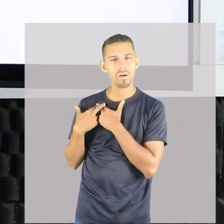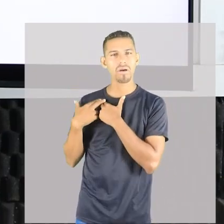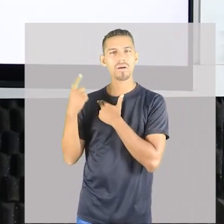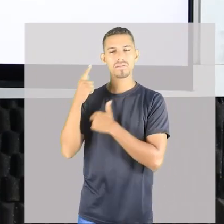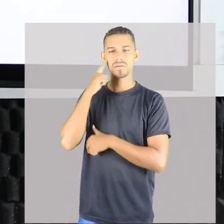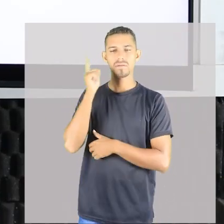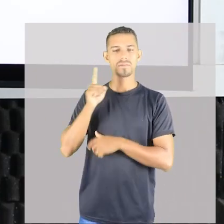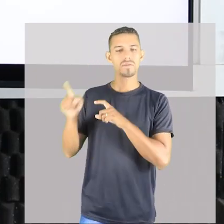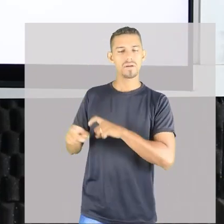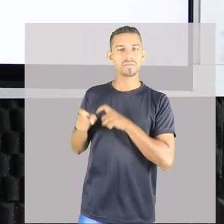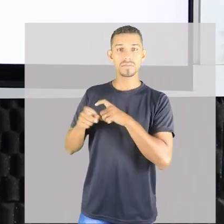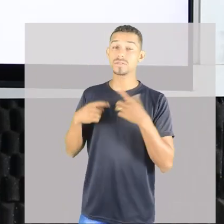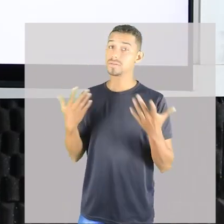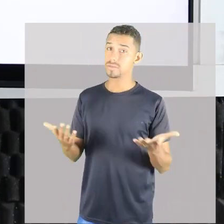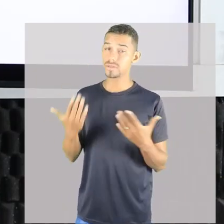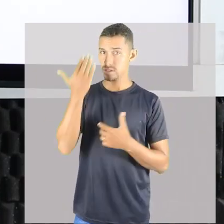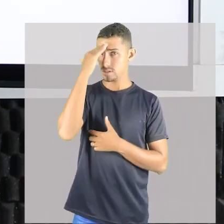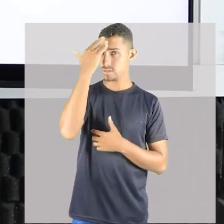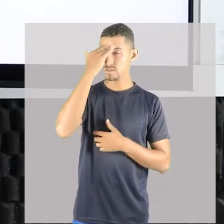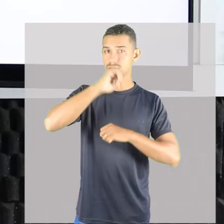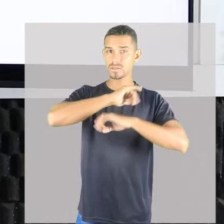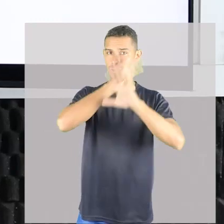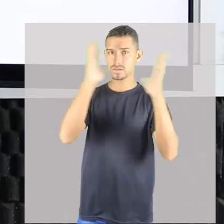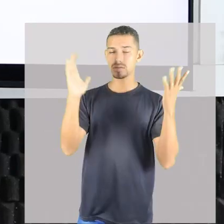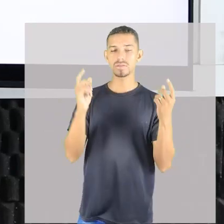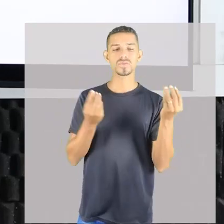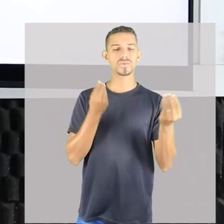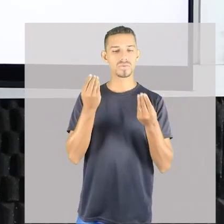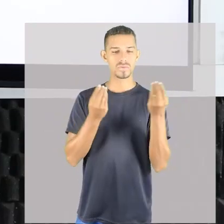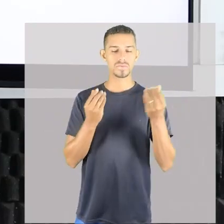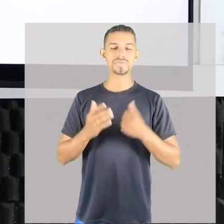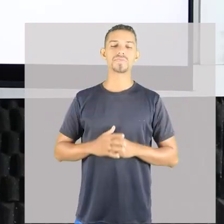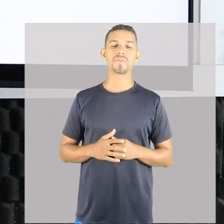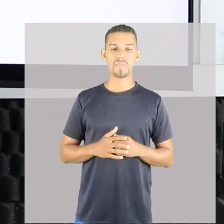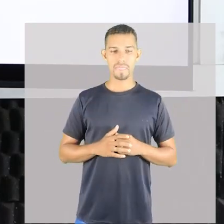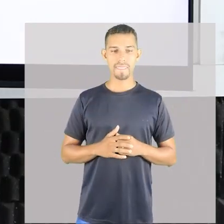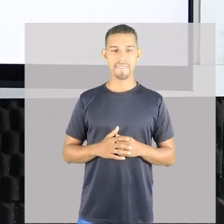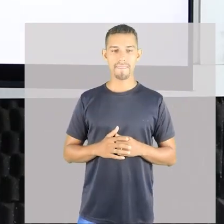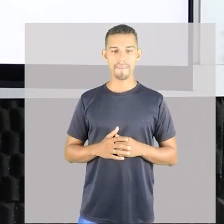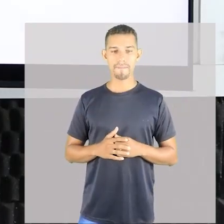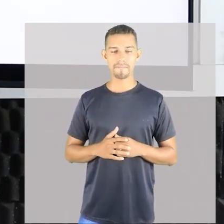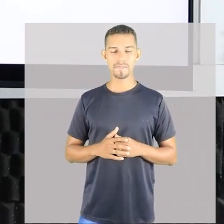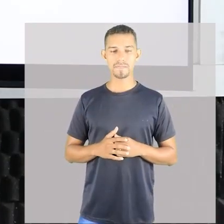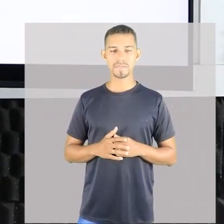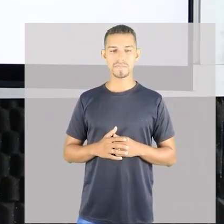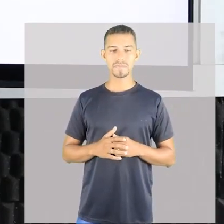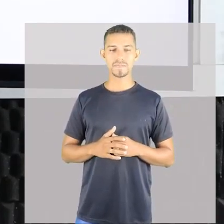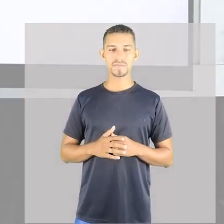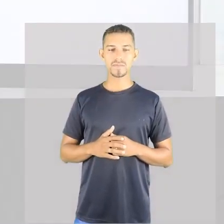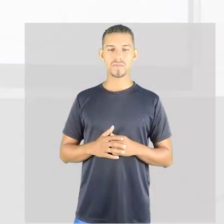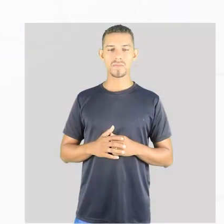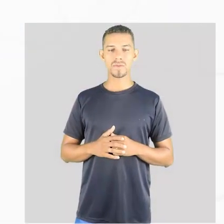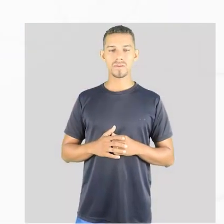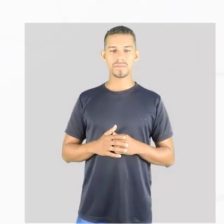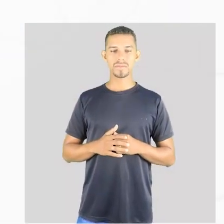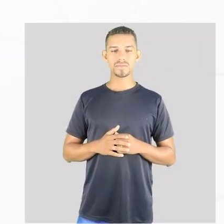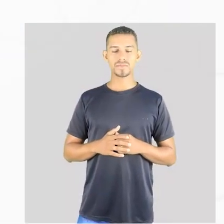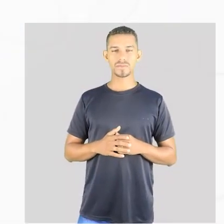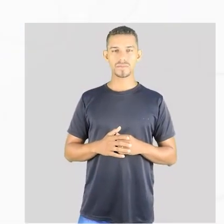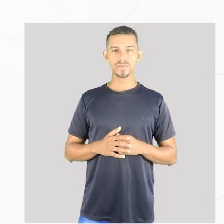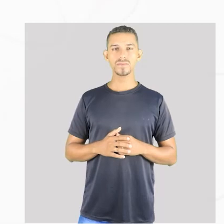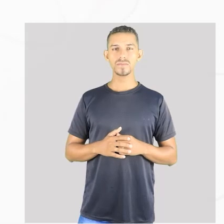né, camponeses ali. Mas vamos entender um pouco mais sobre esse processo. O Partido